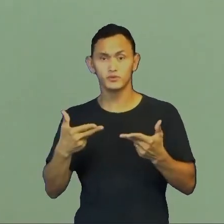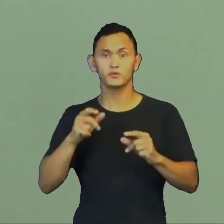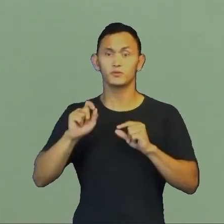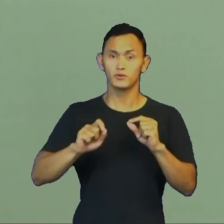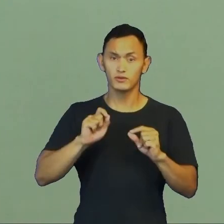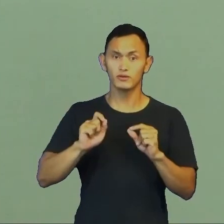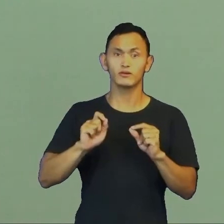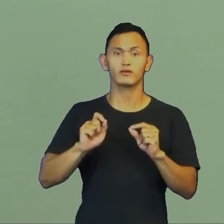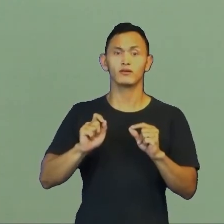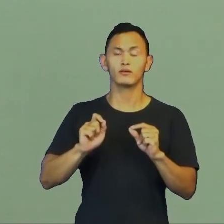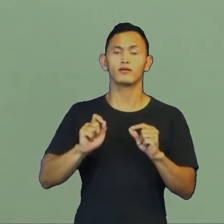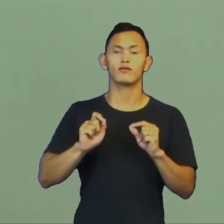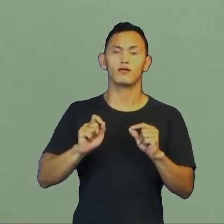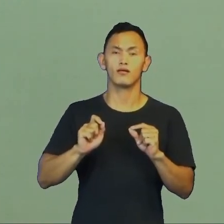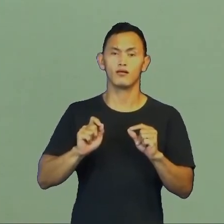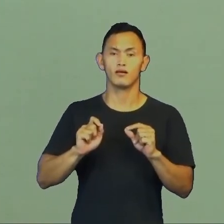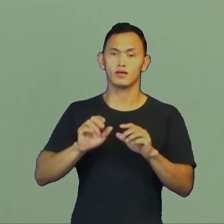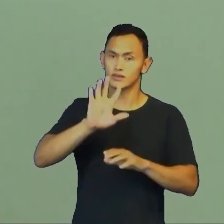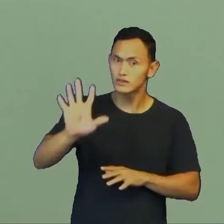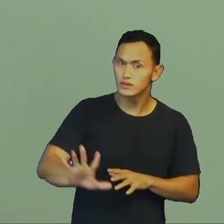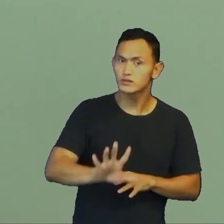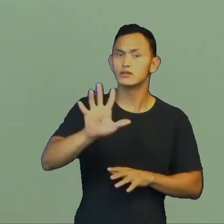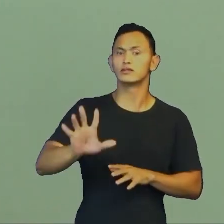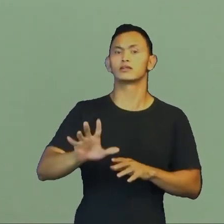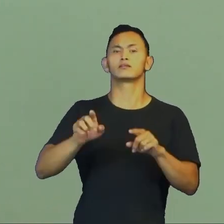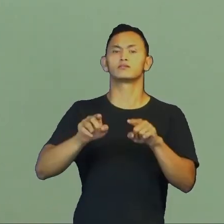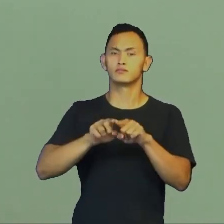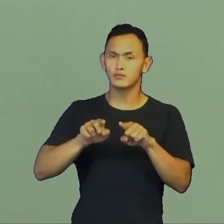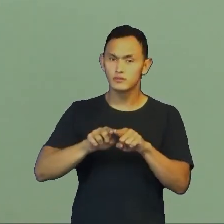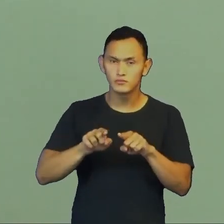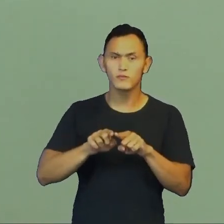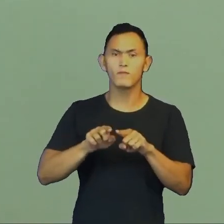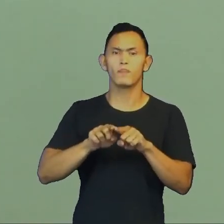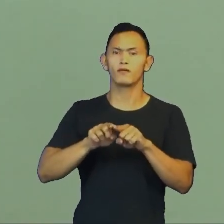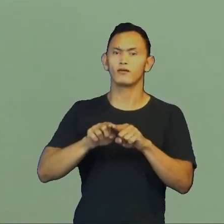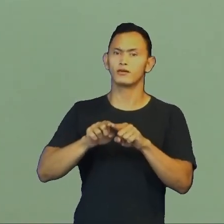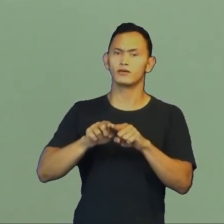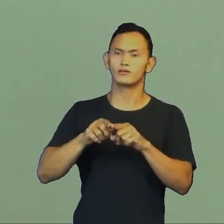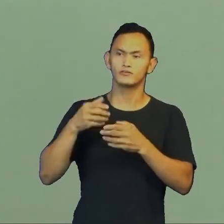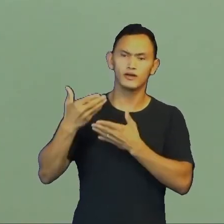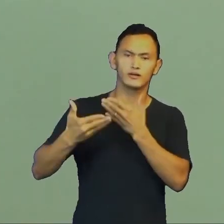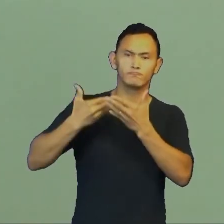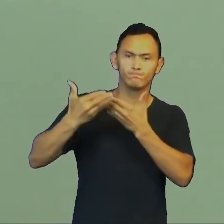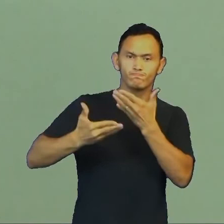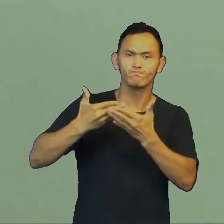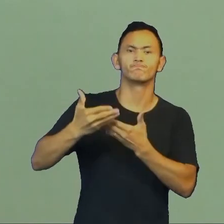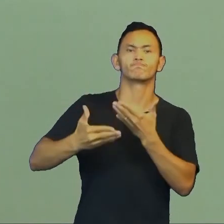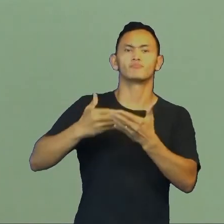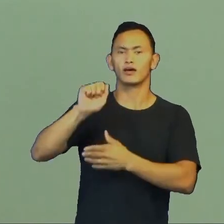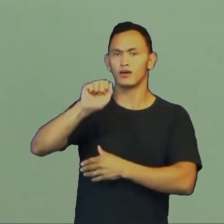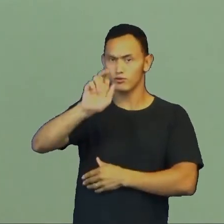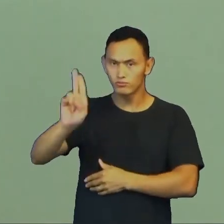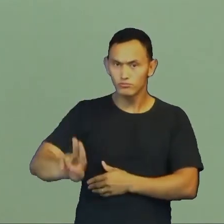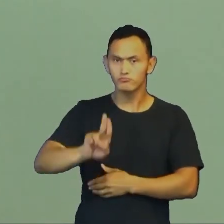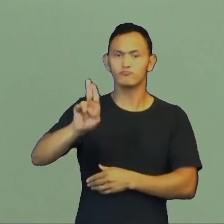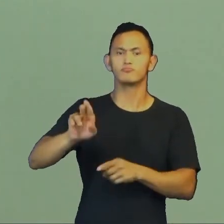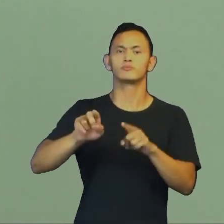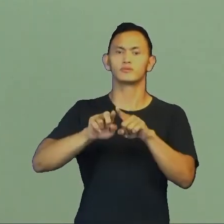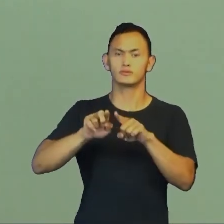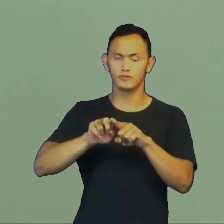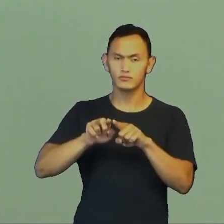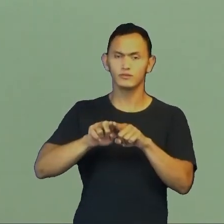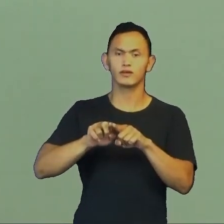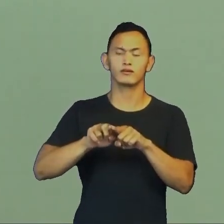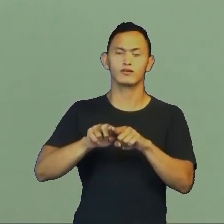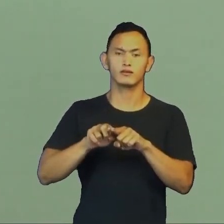tendo como pano de fundo aí esse nacionalismo né exacerbado que vai crescendo lá na Europa entre as grandes potências e